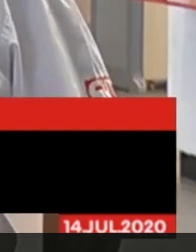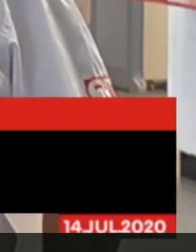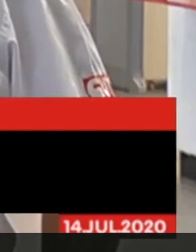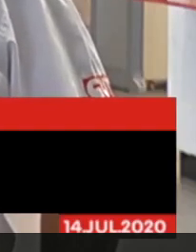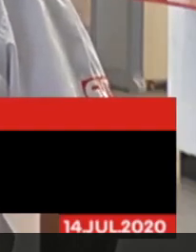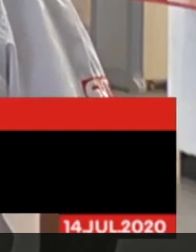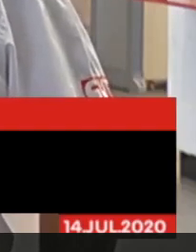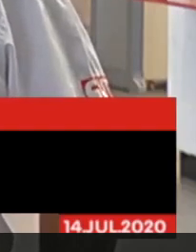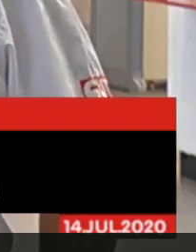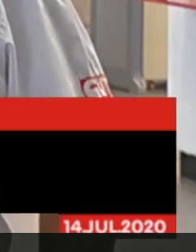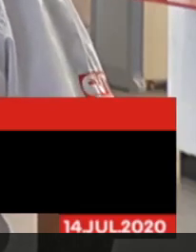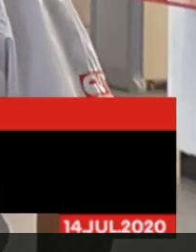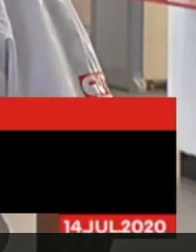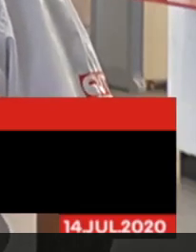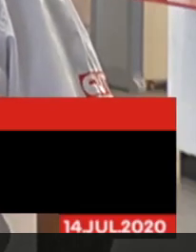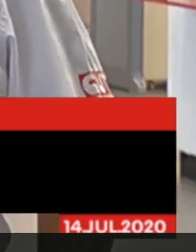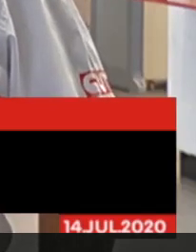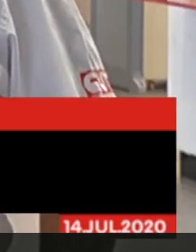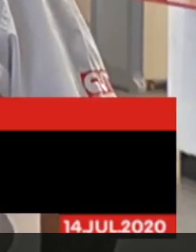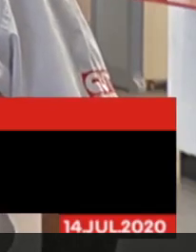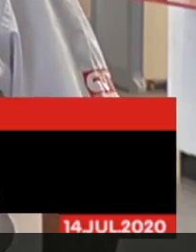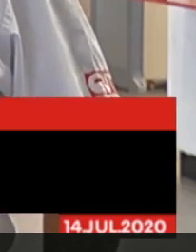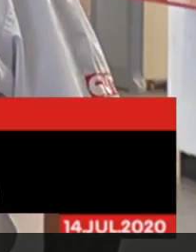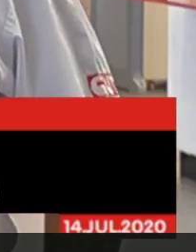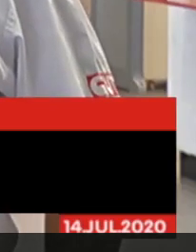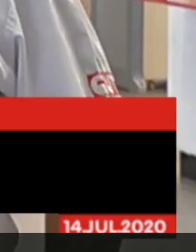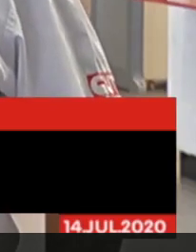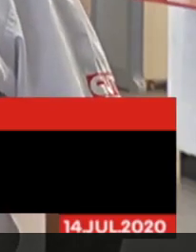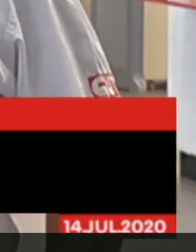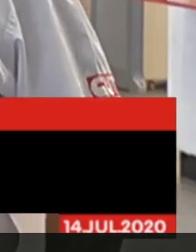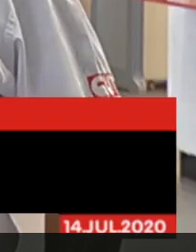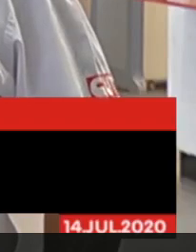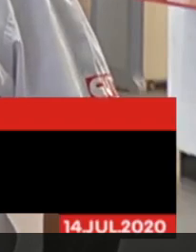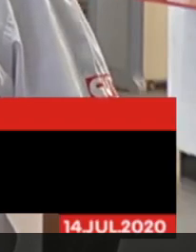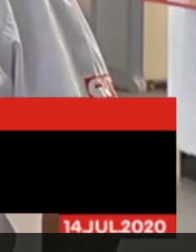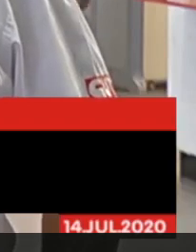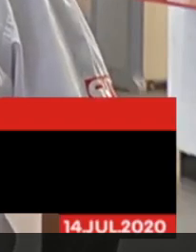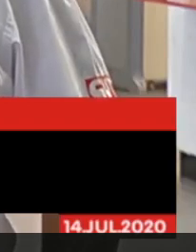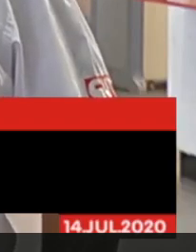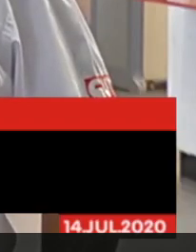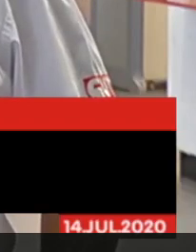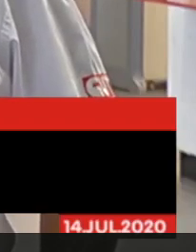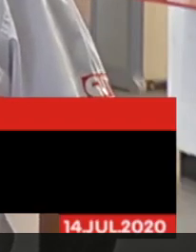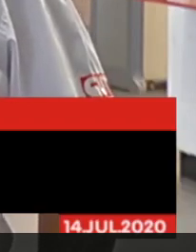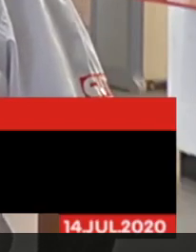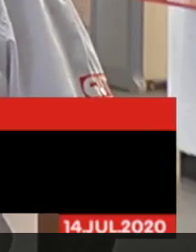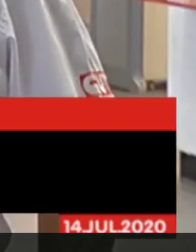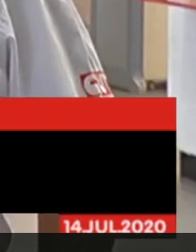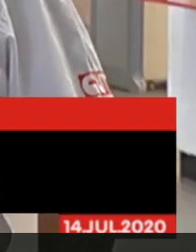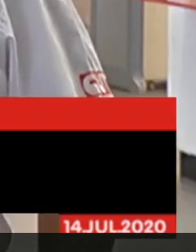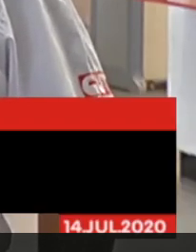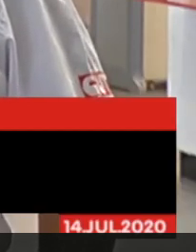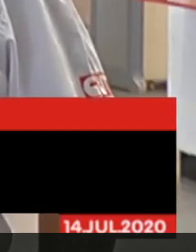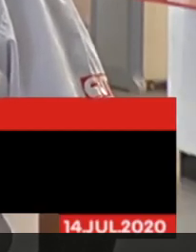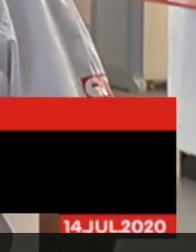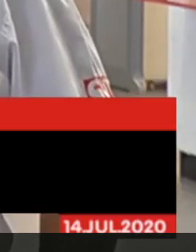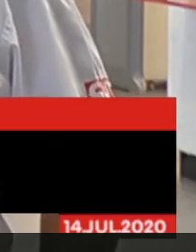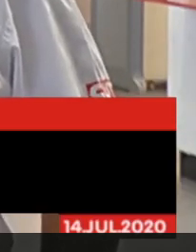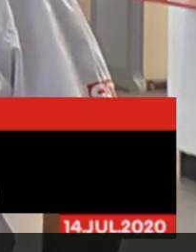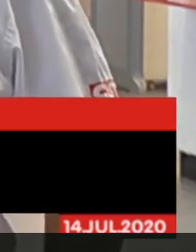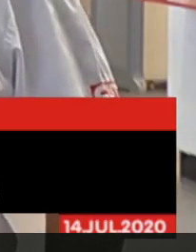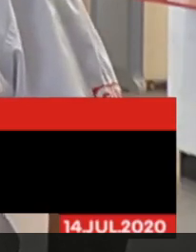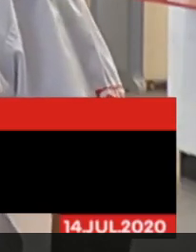temos 89%, e uma das coisas que mais aflige a categoria é o aumento da mulher de 7 anos